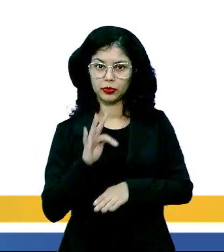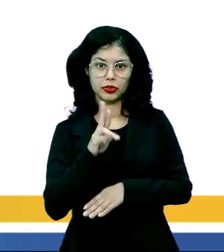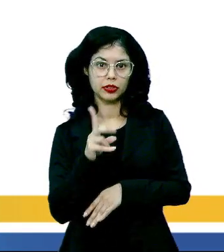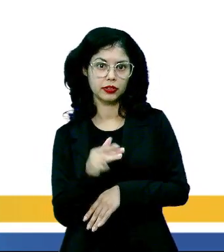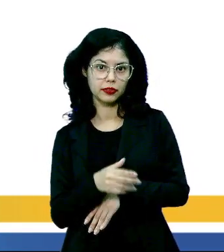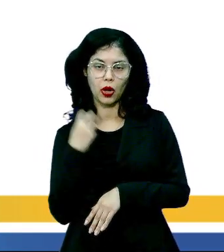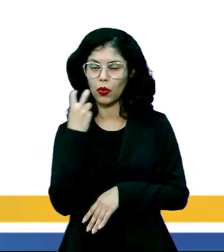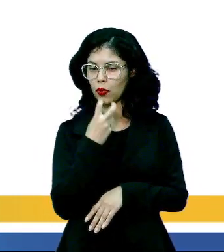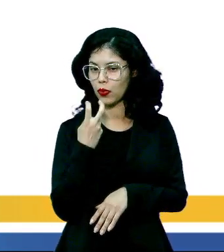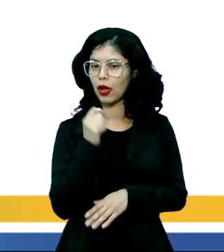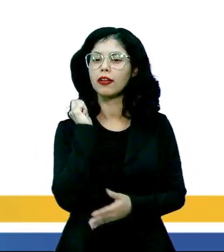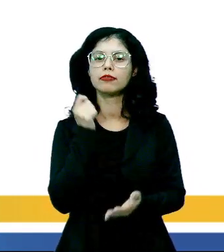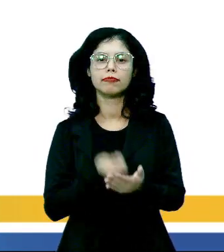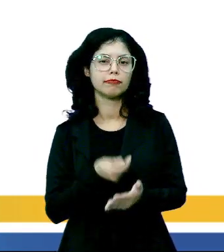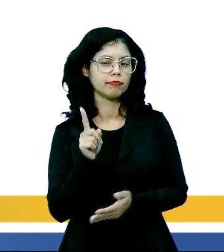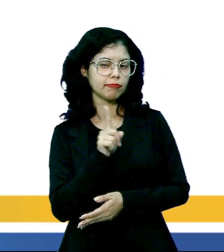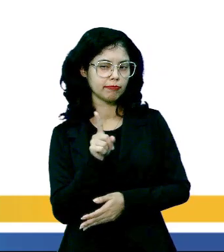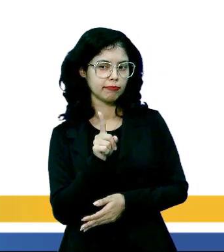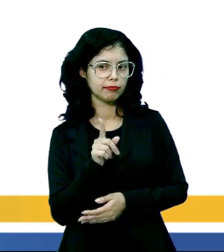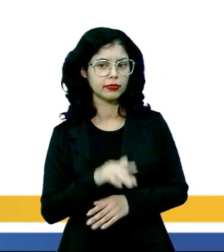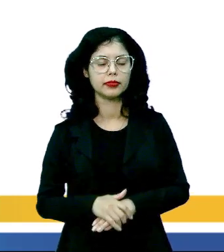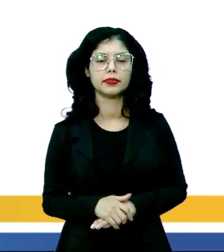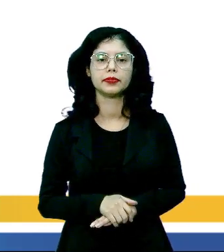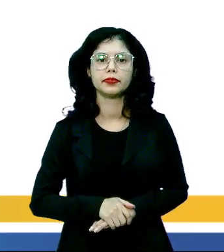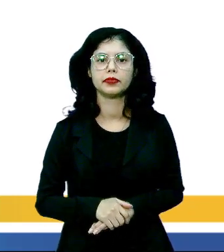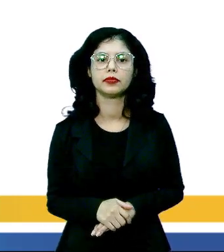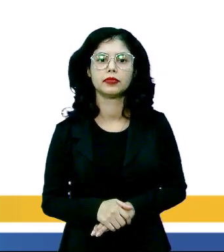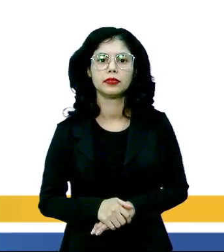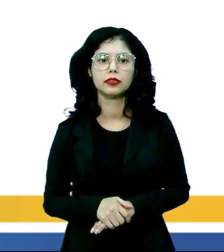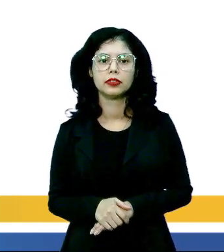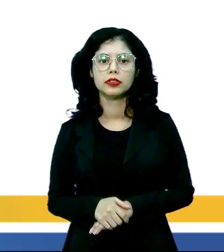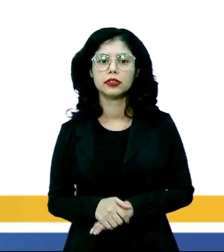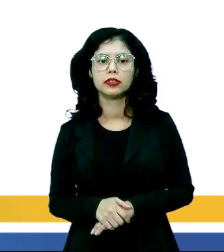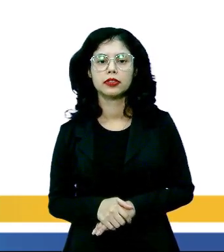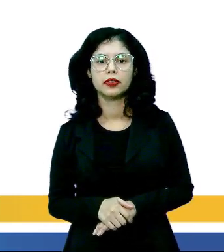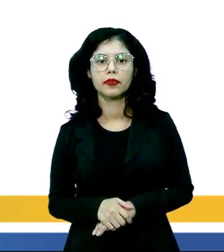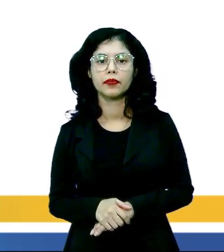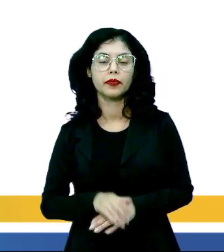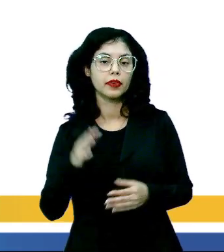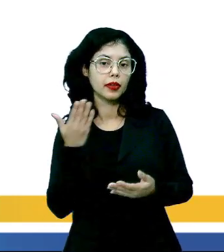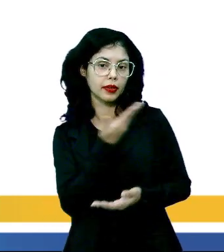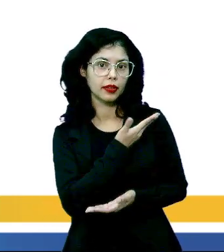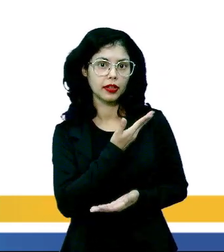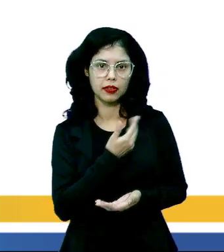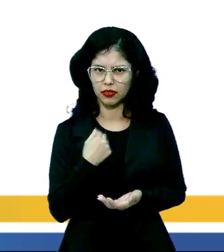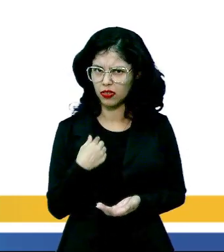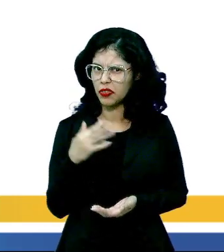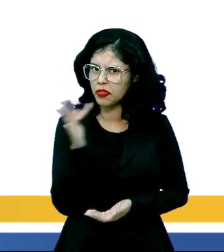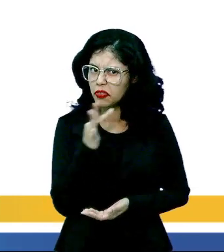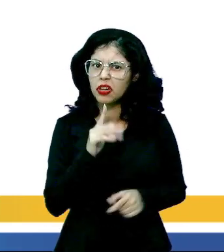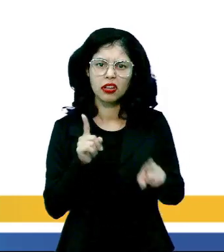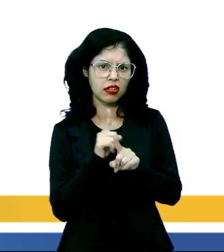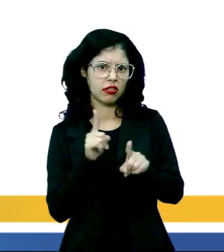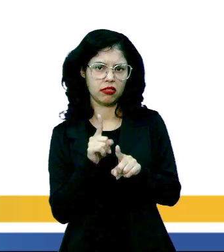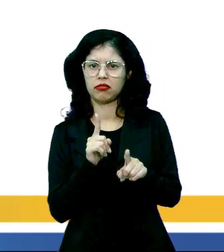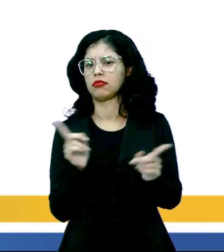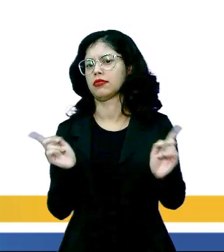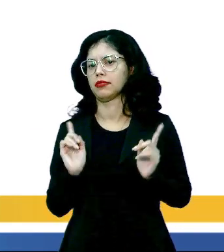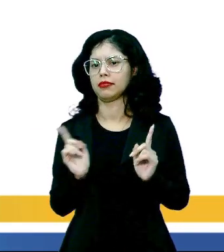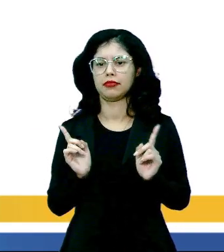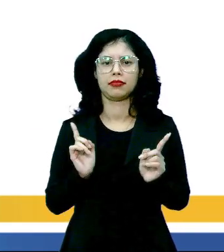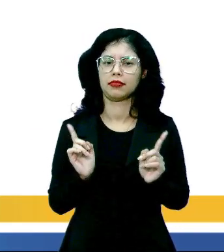produtora de biografia online Não autorizada Então ela disse assim né para as colegas eu fofoqueira não